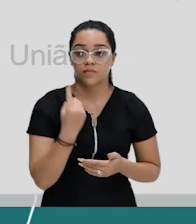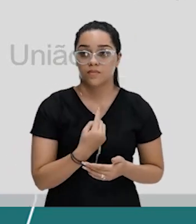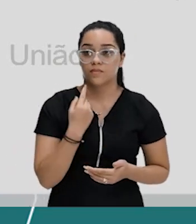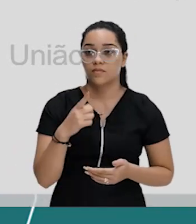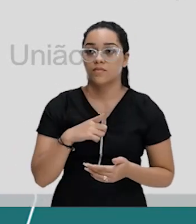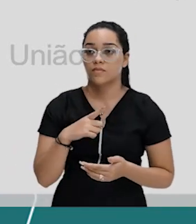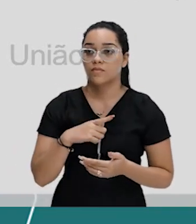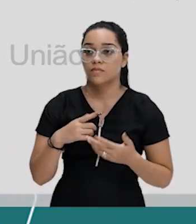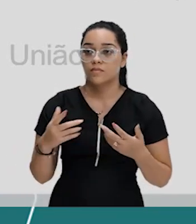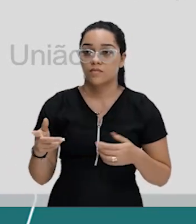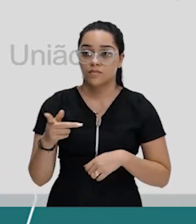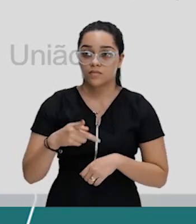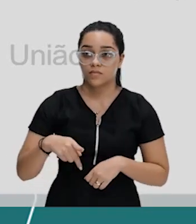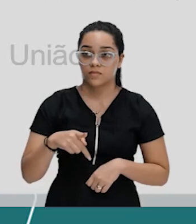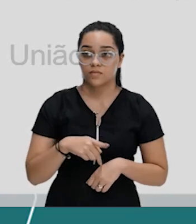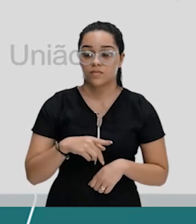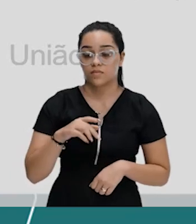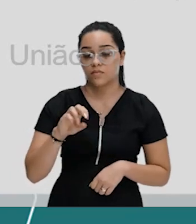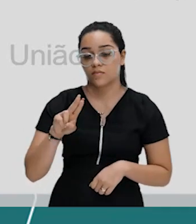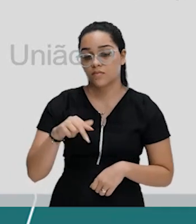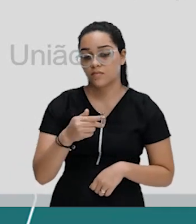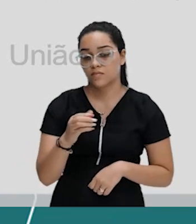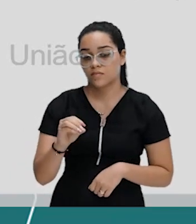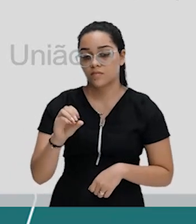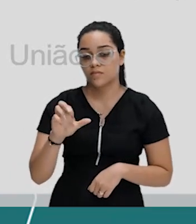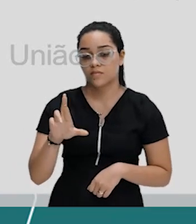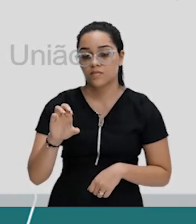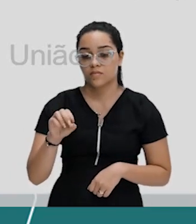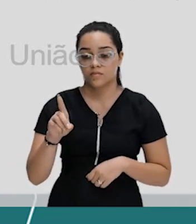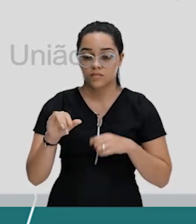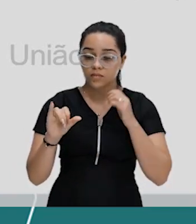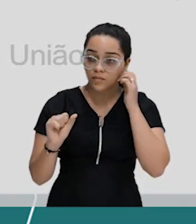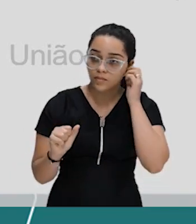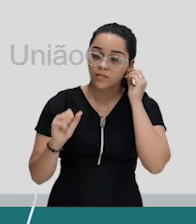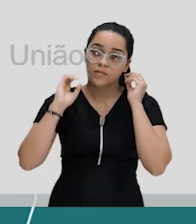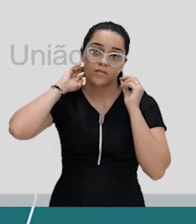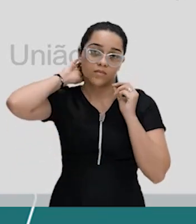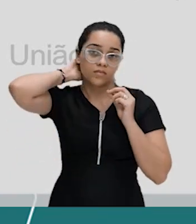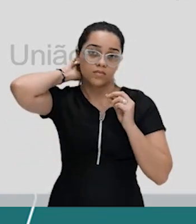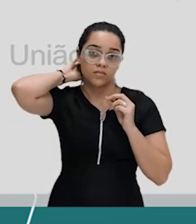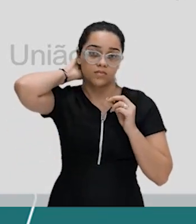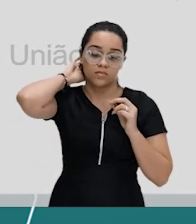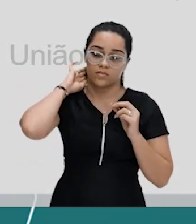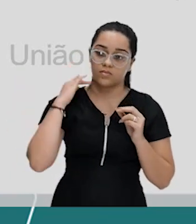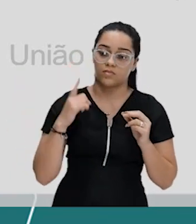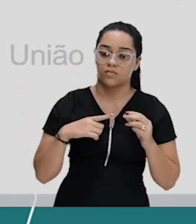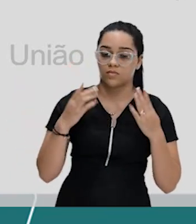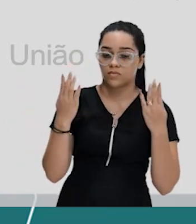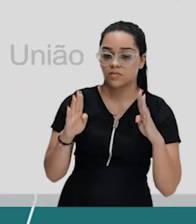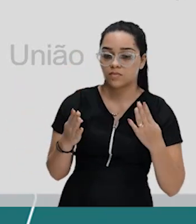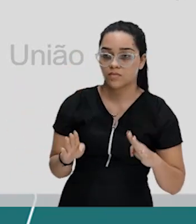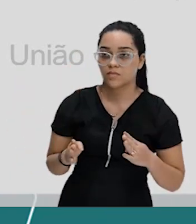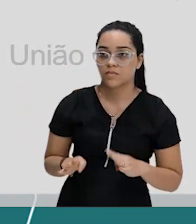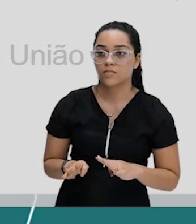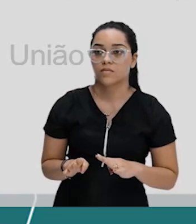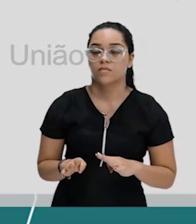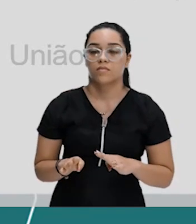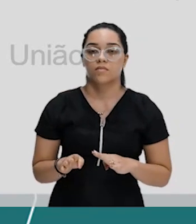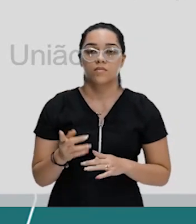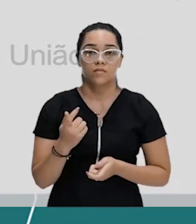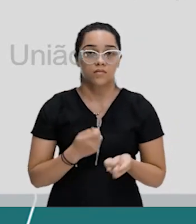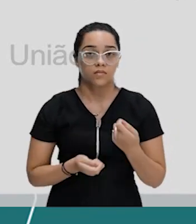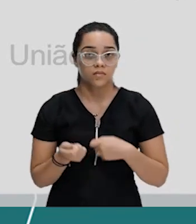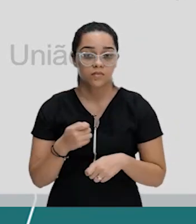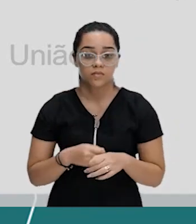o caso aí dos países, por exemplo, da União Europeia, né? Fazendo uma análise da economia da Europa